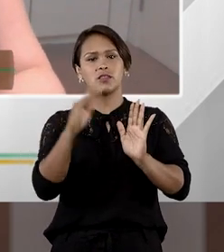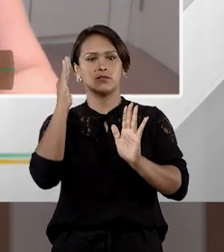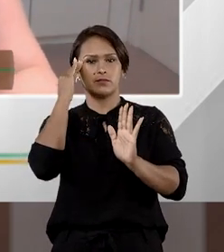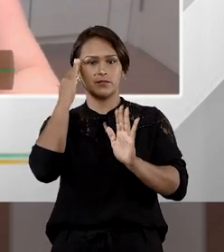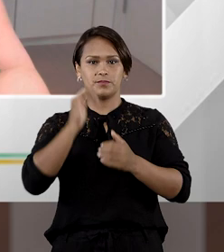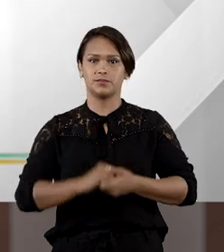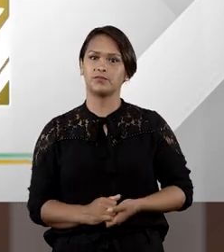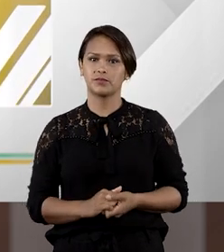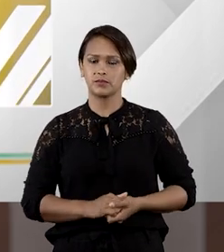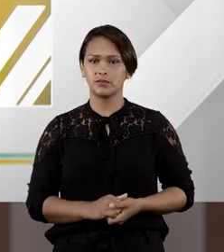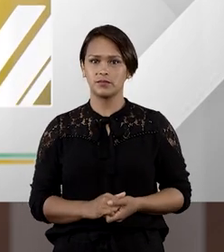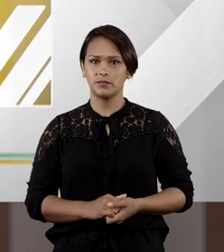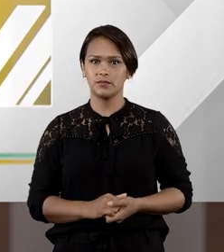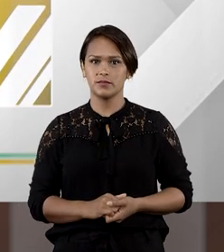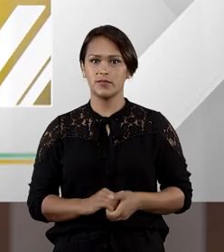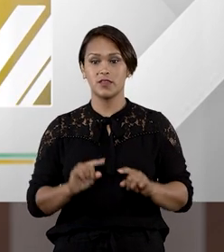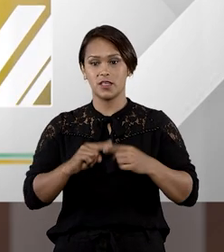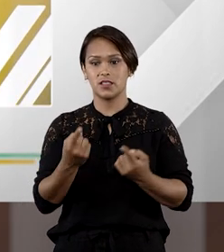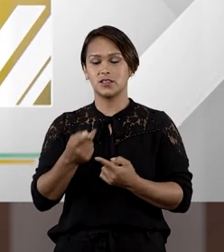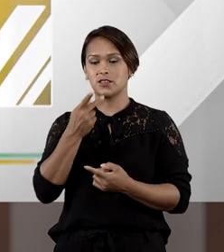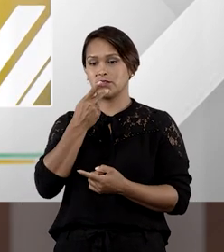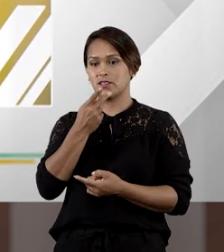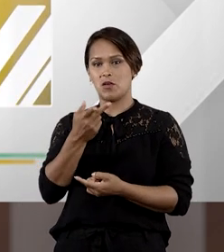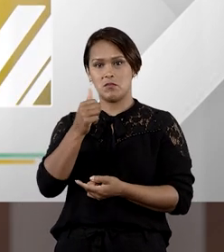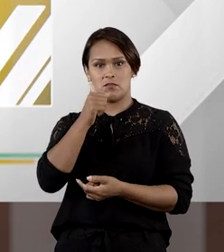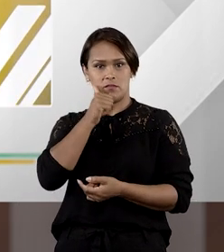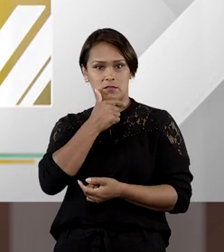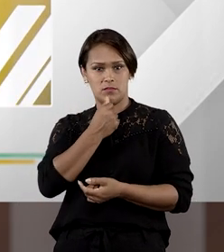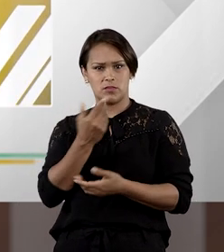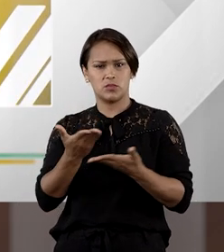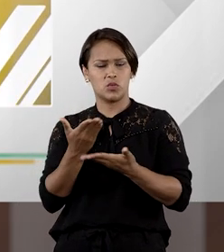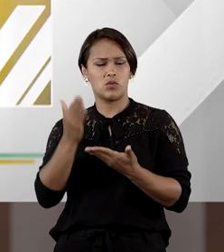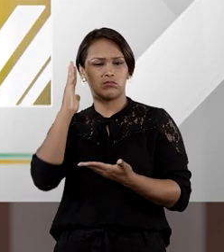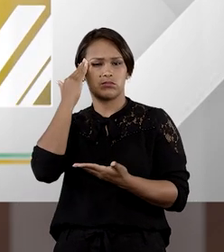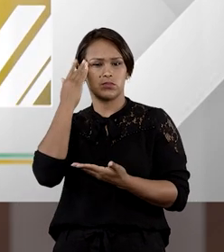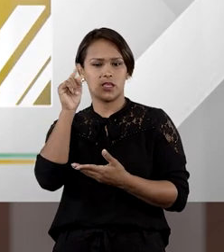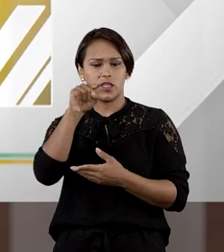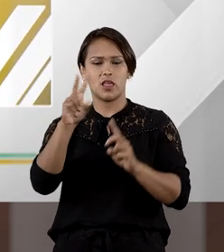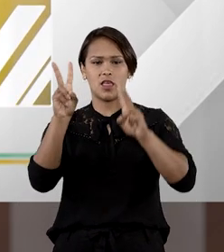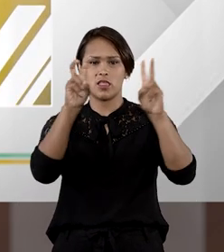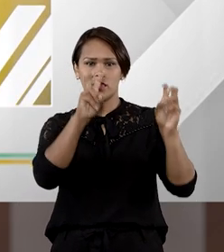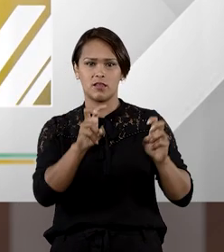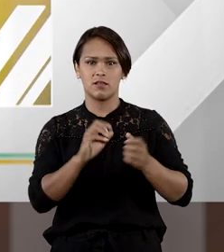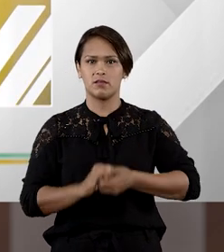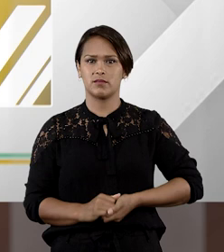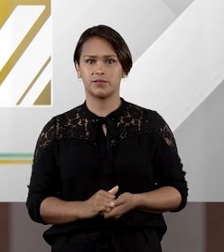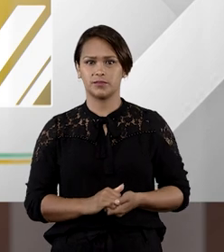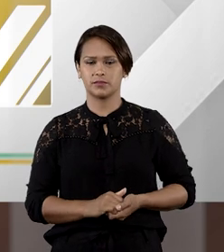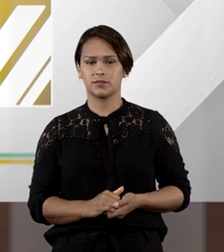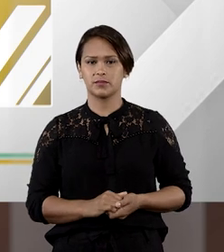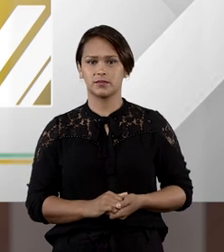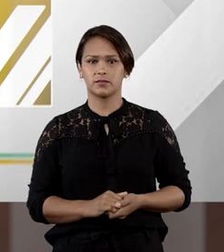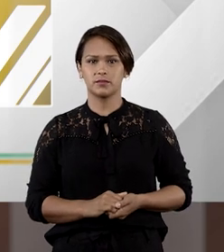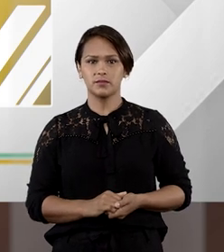sentido. Então, professor Flávio, qual a sua percepção nessa situação?